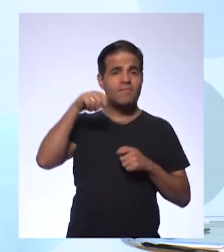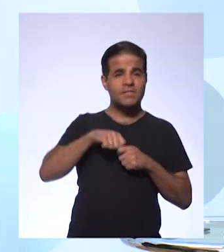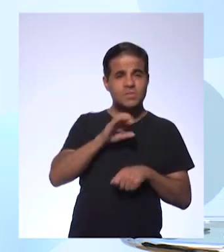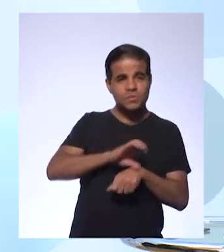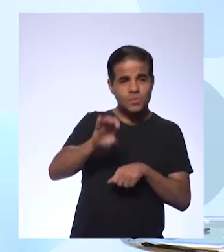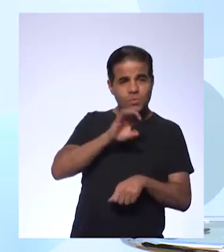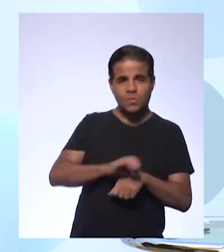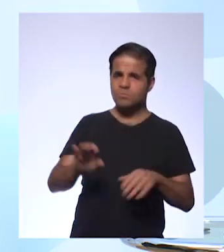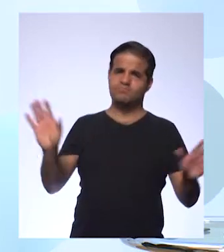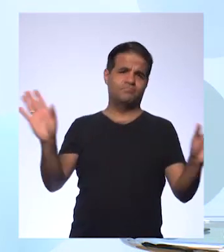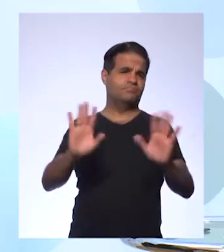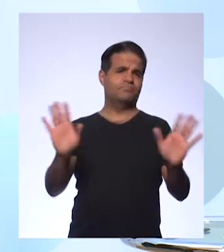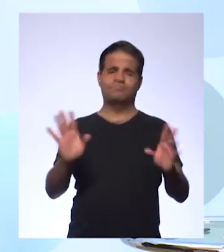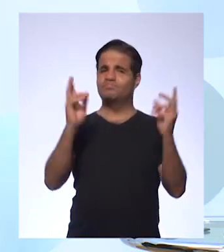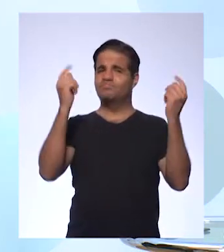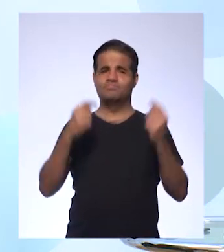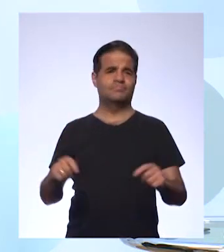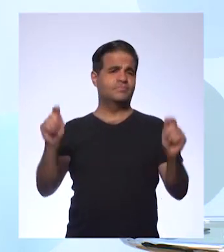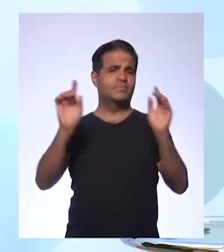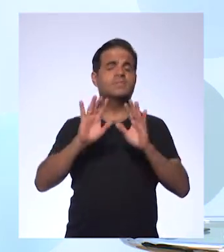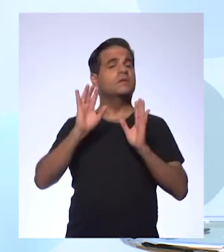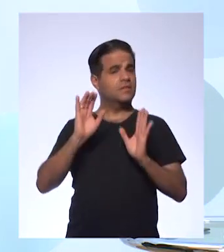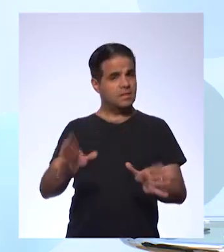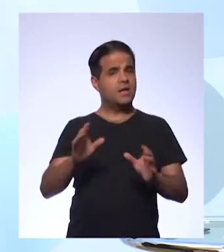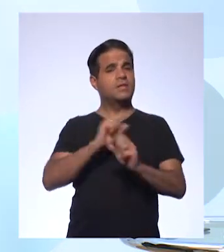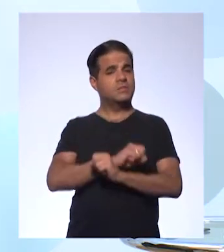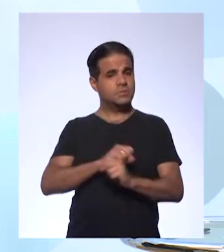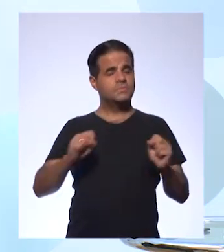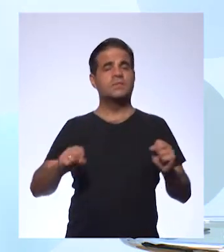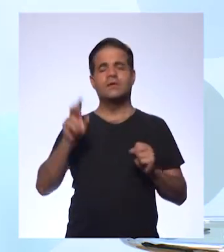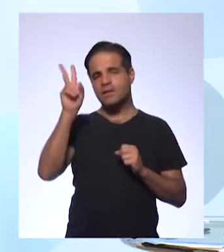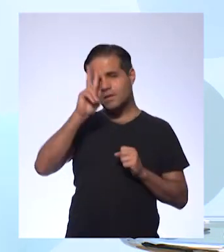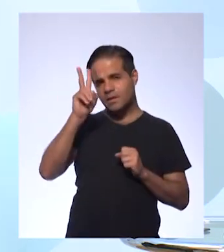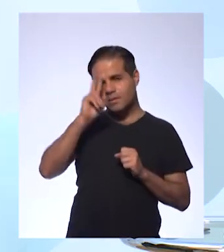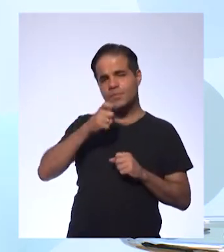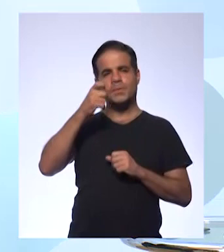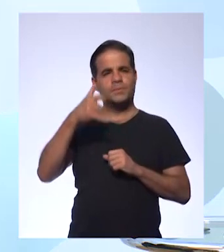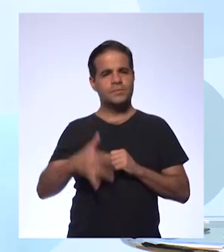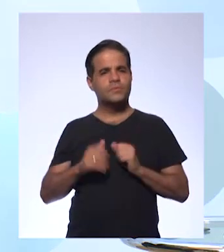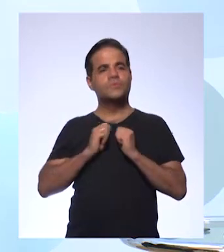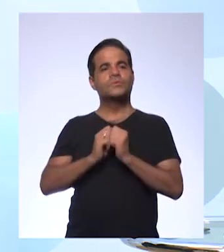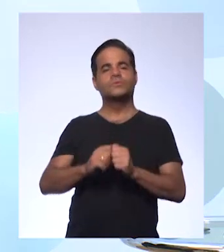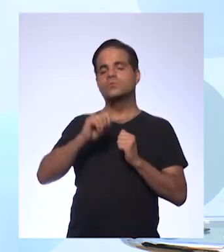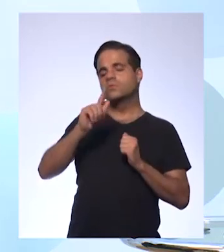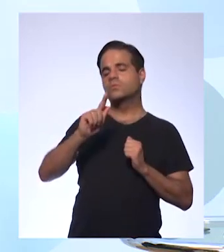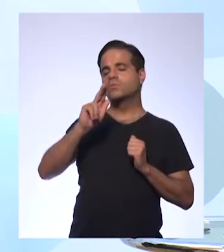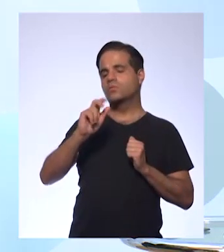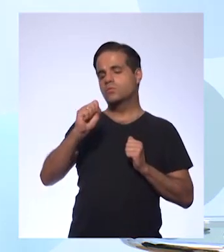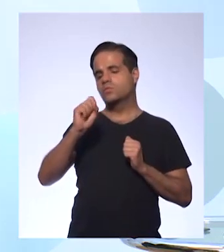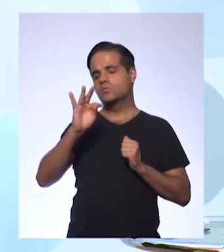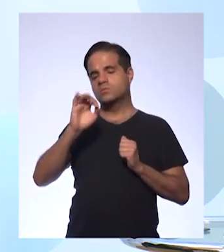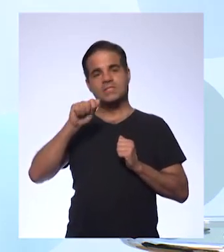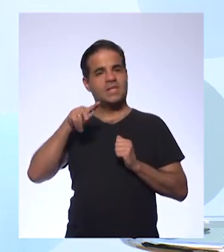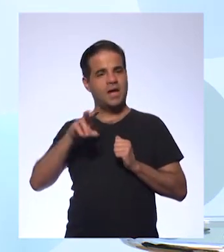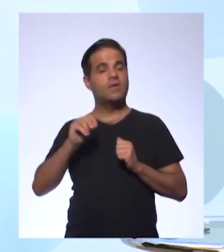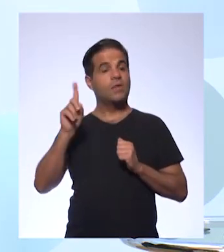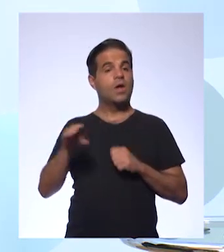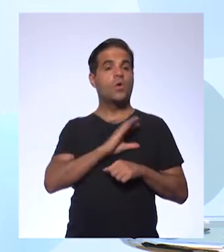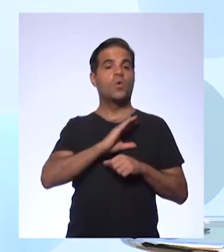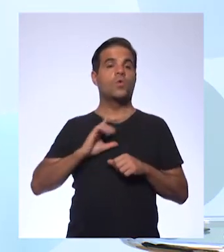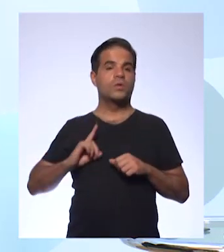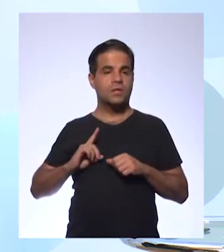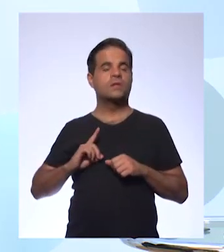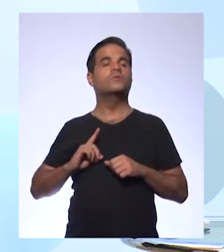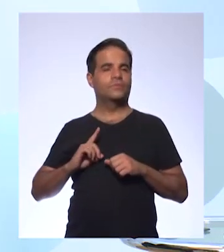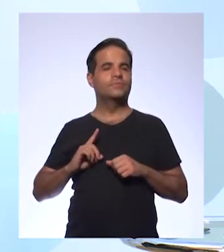esse curso? Não, você vai fazer de manhã, que foi que a gente explicou direitinho junto com o Gustavo, que é o coordenador do ensino médio,